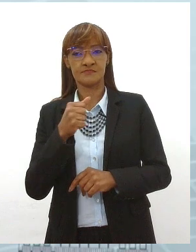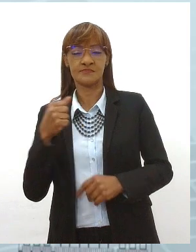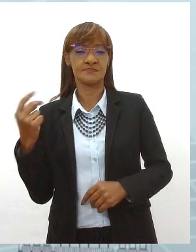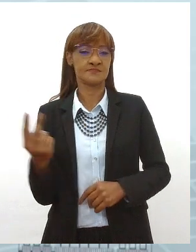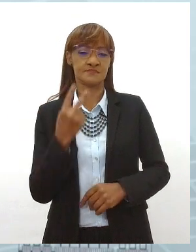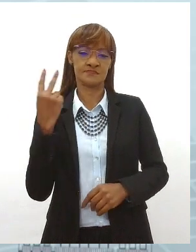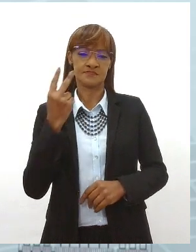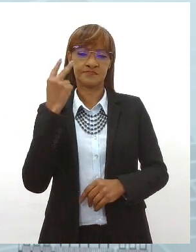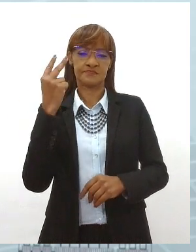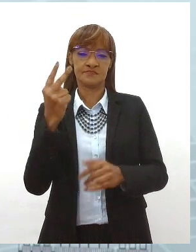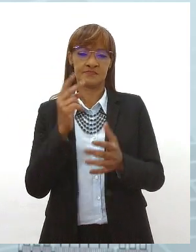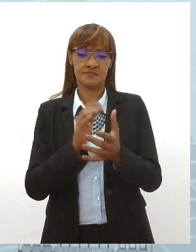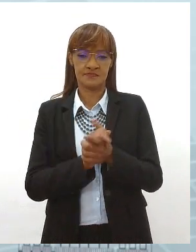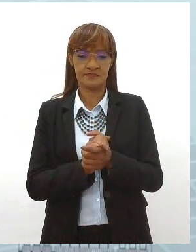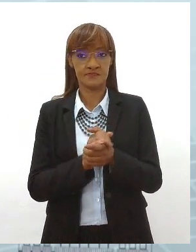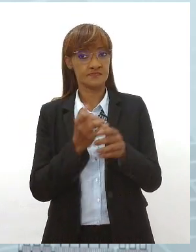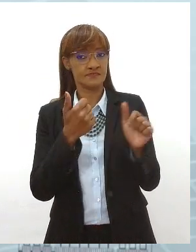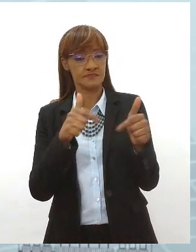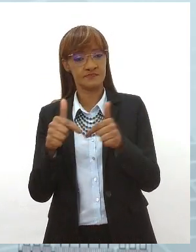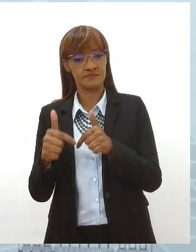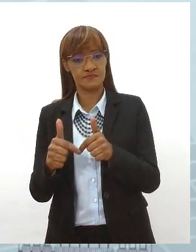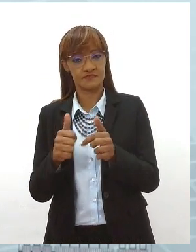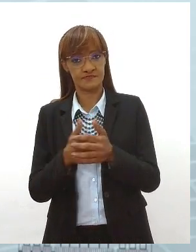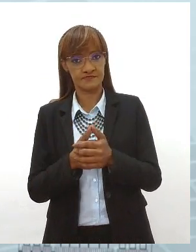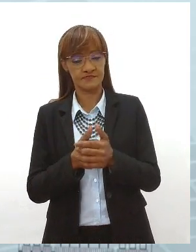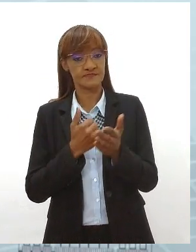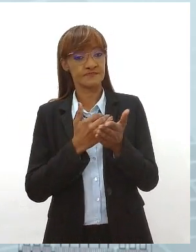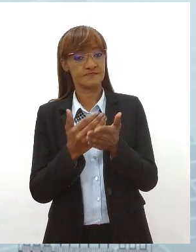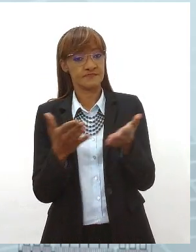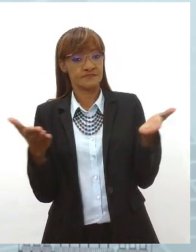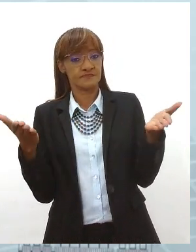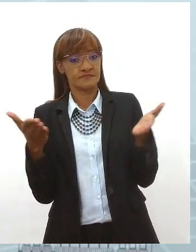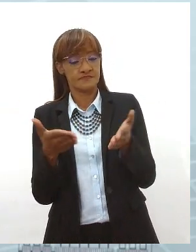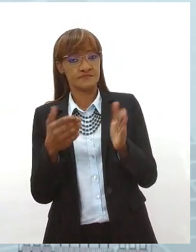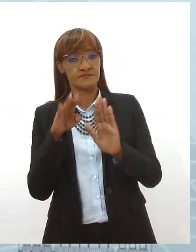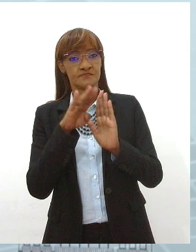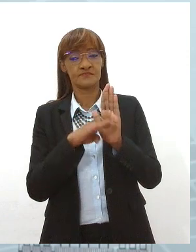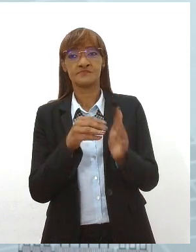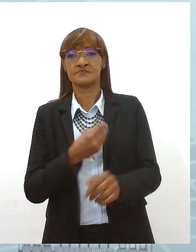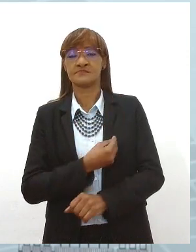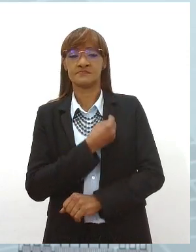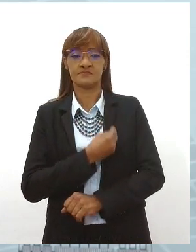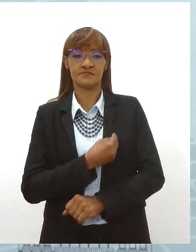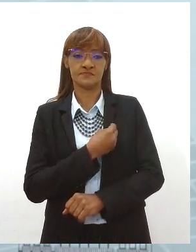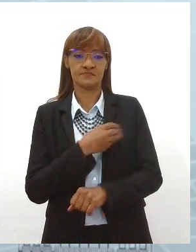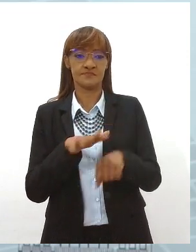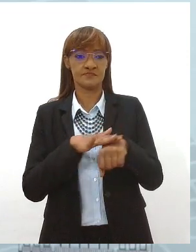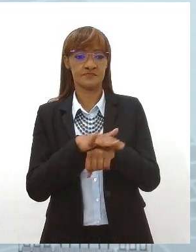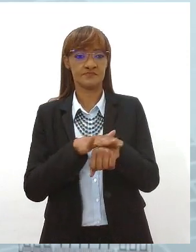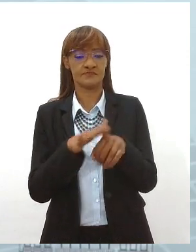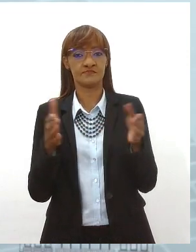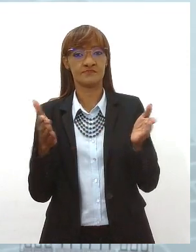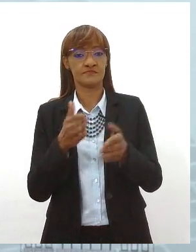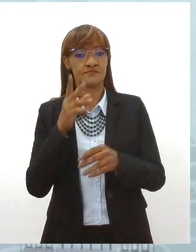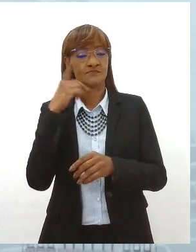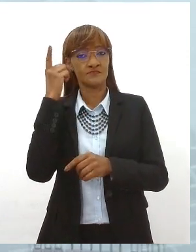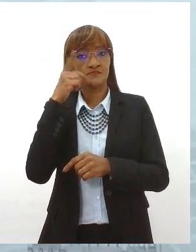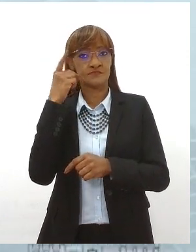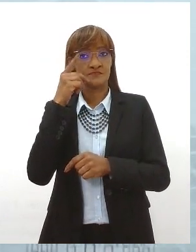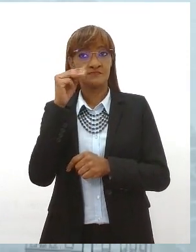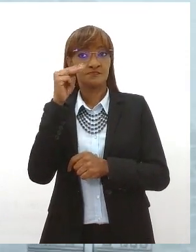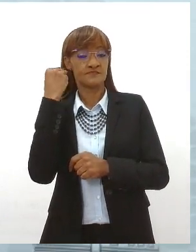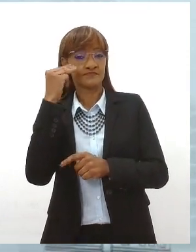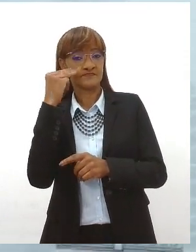trabalho. E para iniciar justamente este programa ao vivo, eu converso agora com a deputada Maísa Mitidieri, a deputada Maísa que